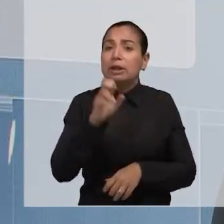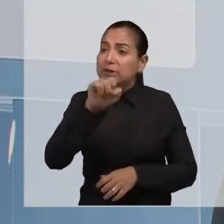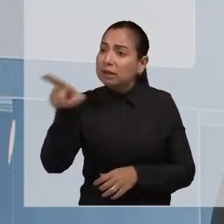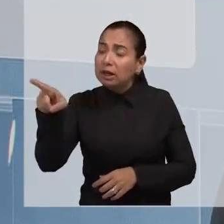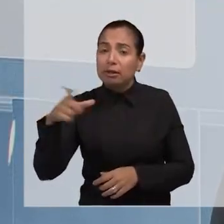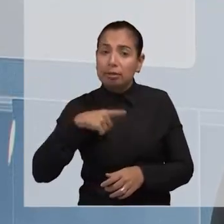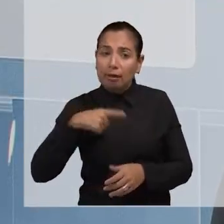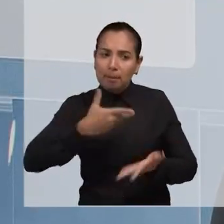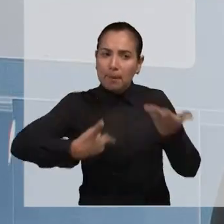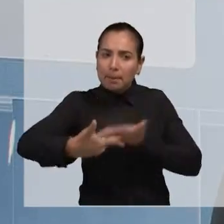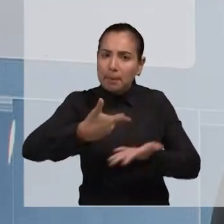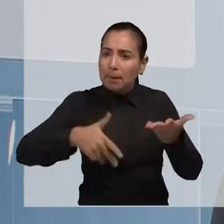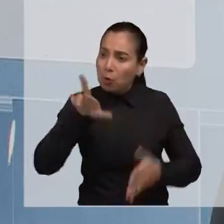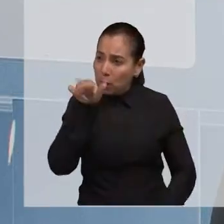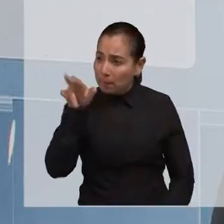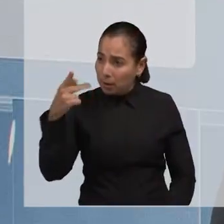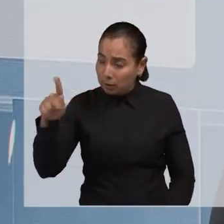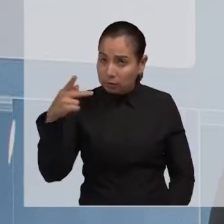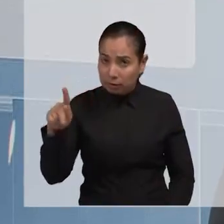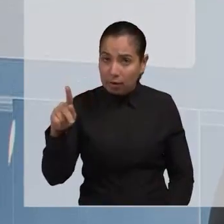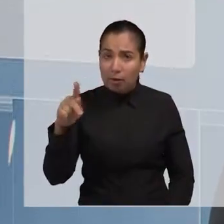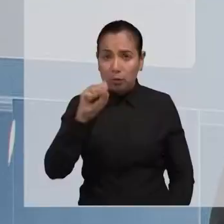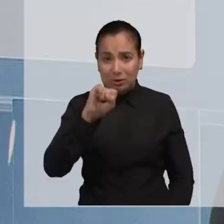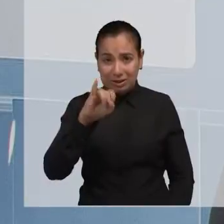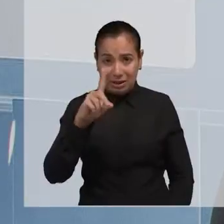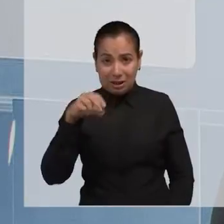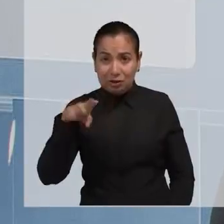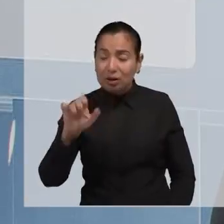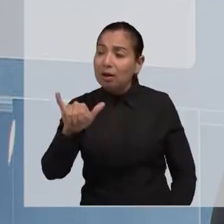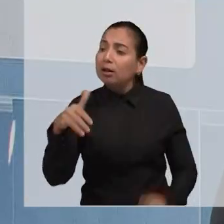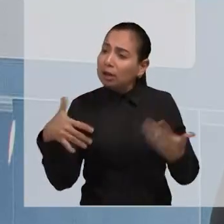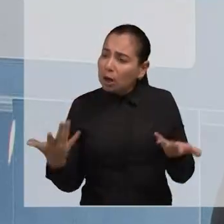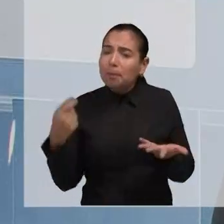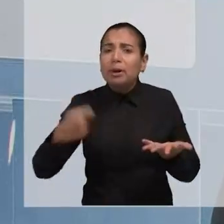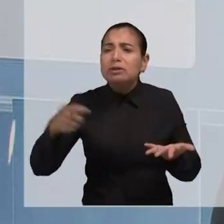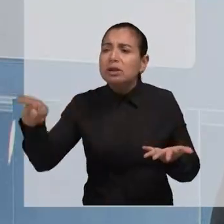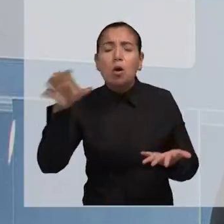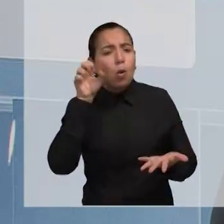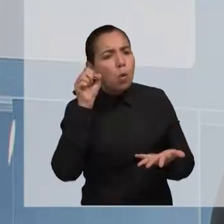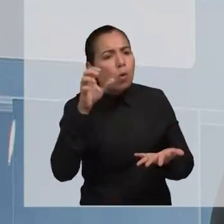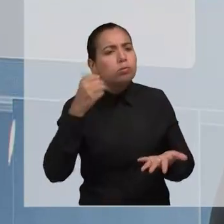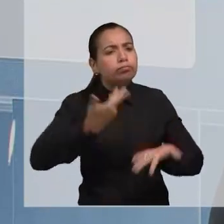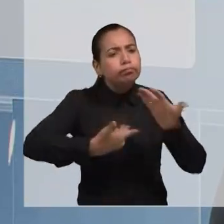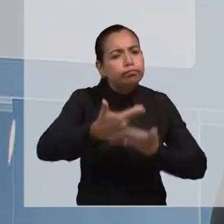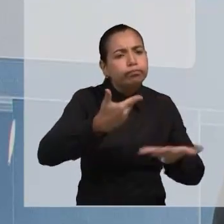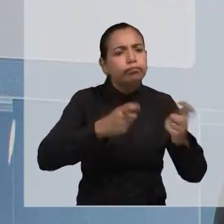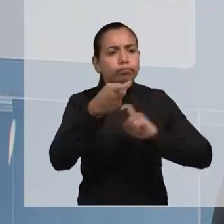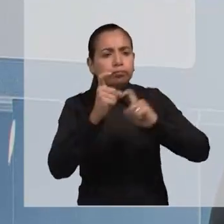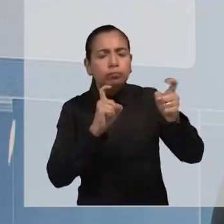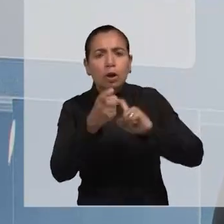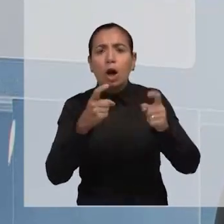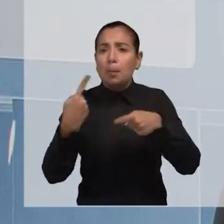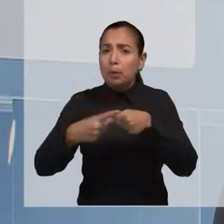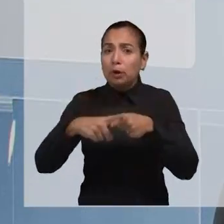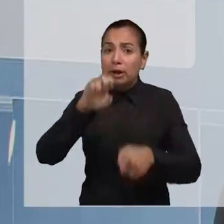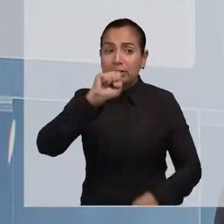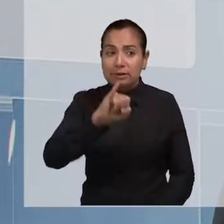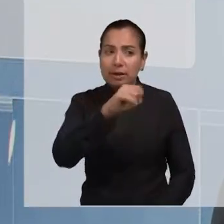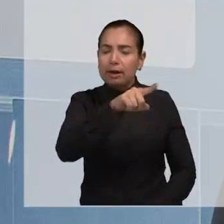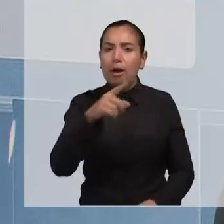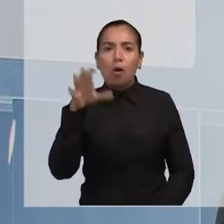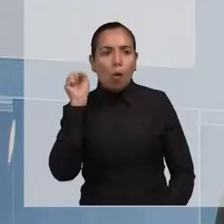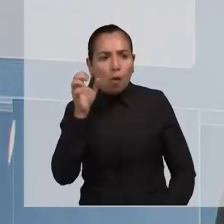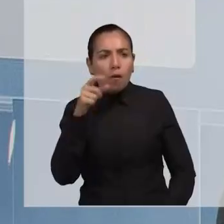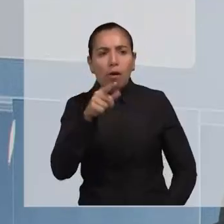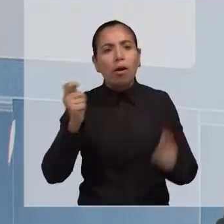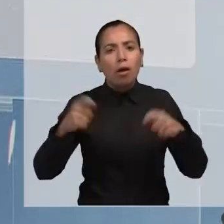por esse tipo de coisa. Eu acho que o senhor agora tem que passar a ouvir o seu irmão. Se o senhor ouvir o seu irmão, o senhor não vai passar mais por esse tipo de coisa. Então pode ter